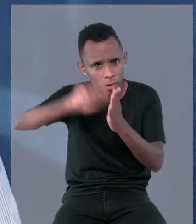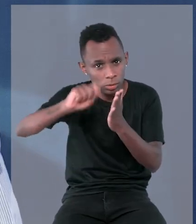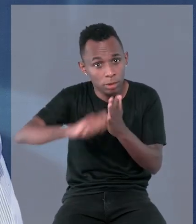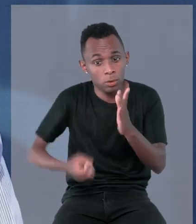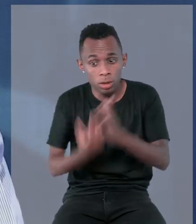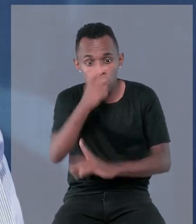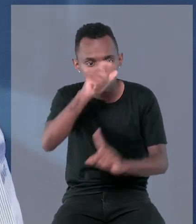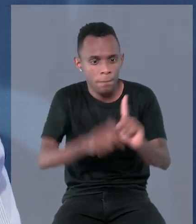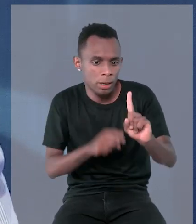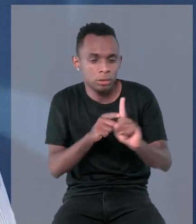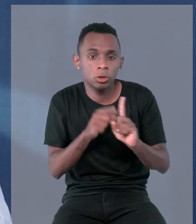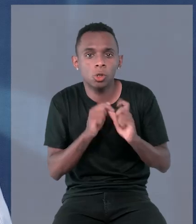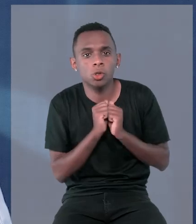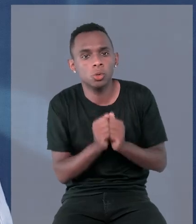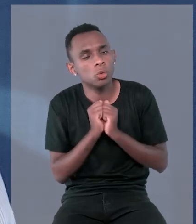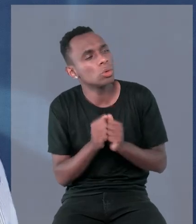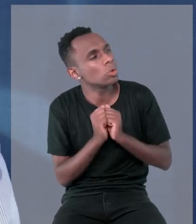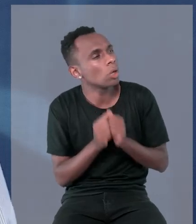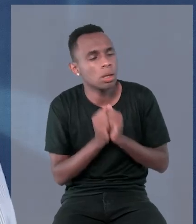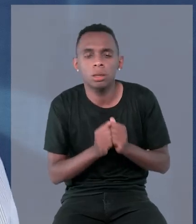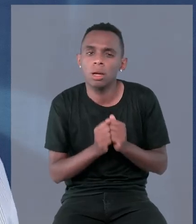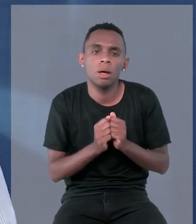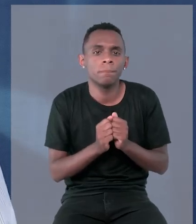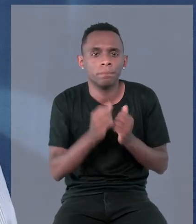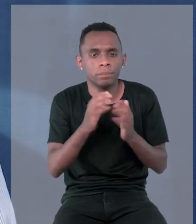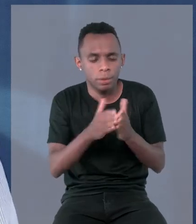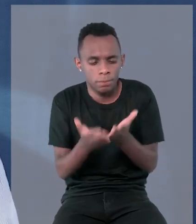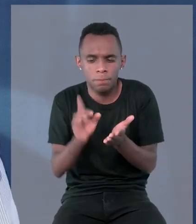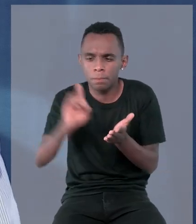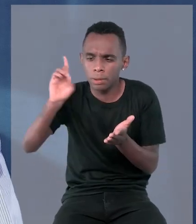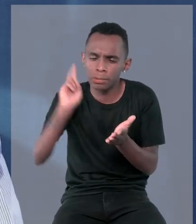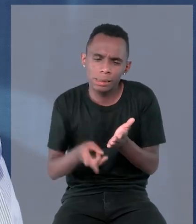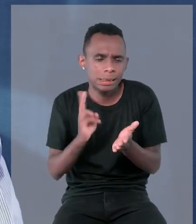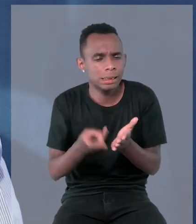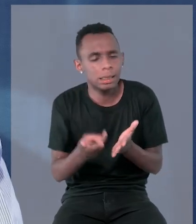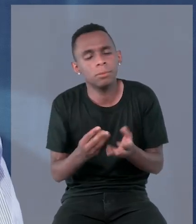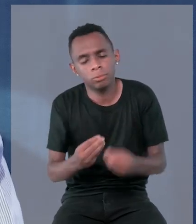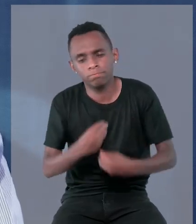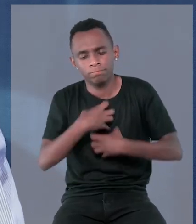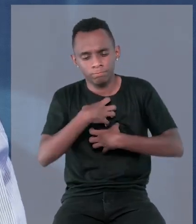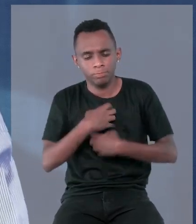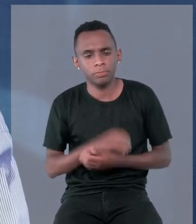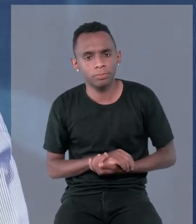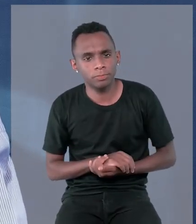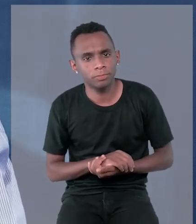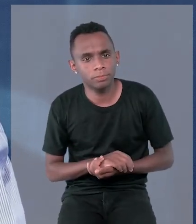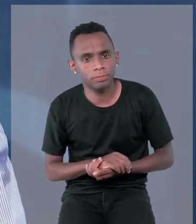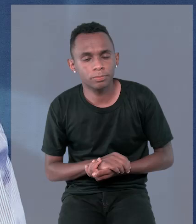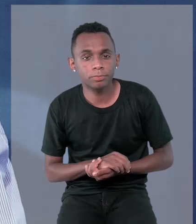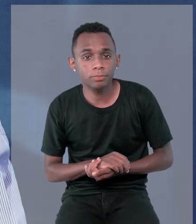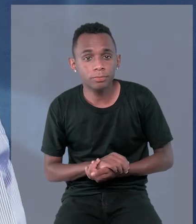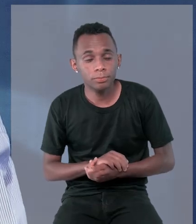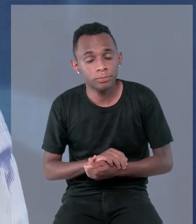uma personagem que andava com a Bíblia para cima e para baixo. Então, dali ela me deu essa cultura, né? Então, tem uma hora que